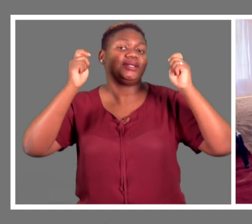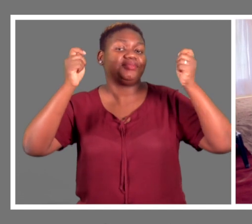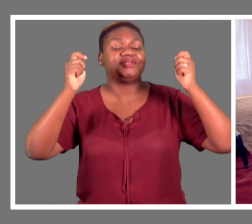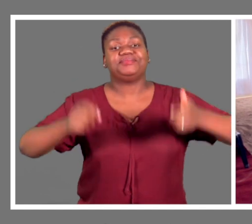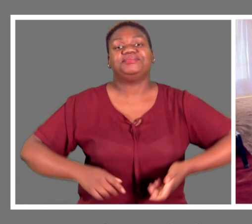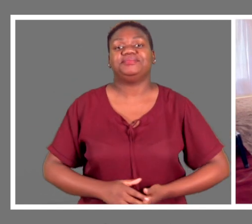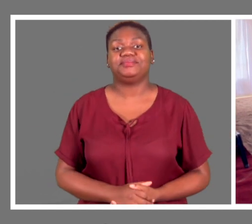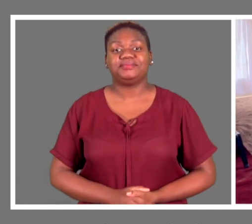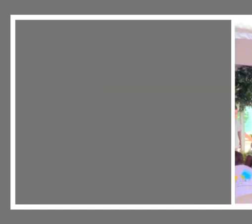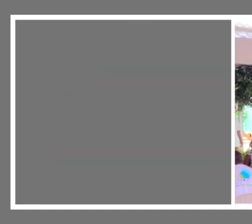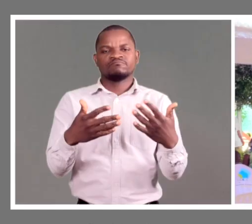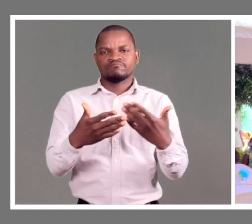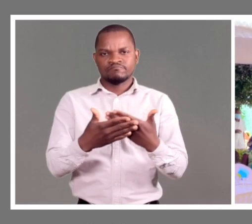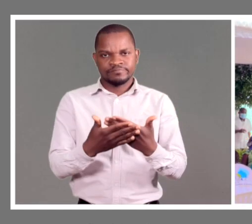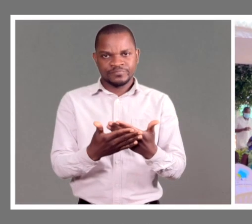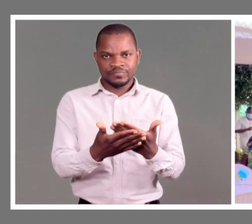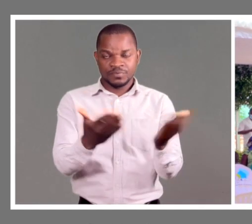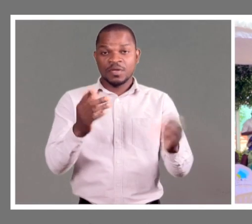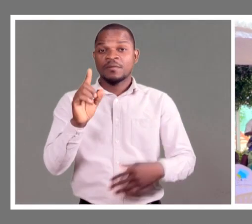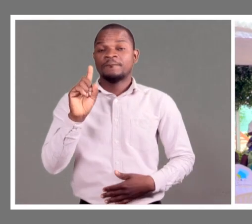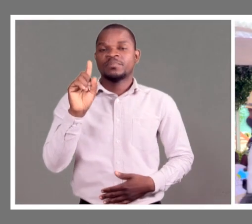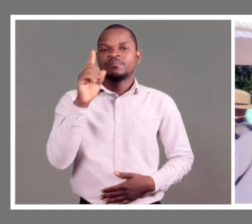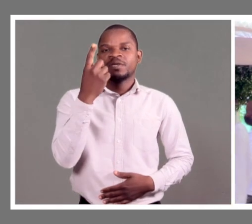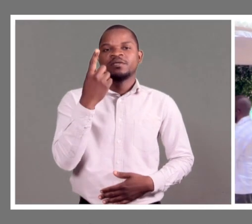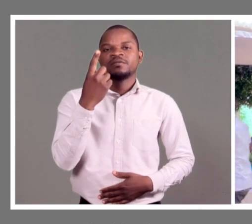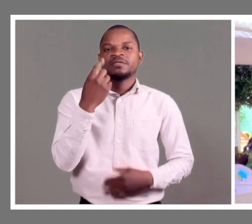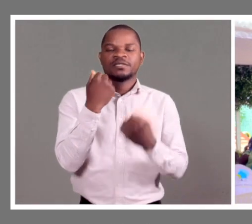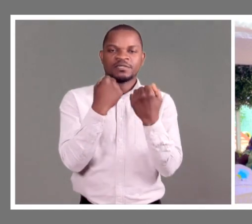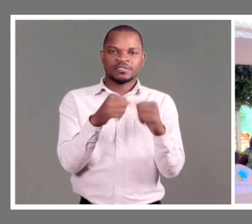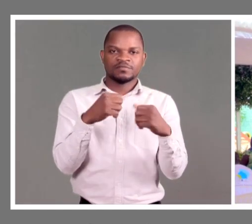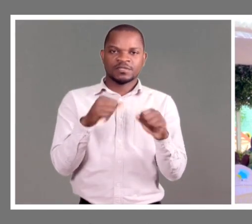o objetivo do evento. O objetivo deste encontro é, na verdade,